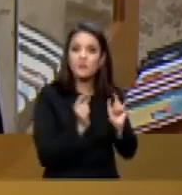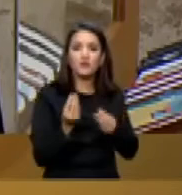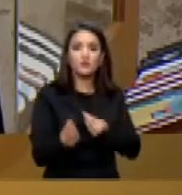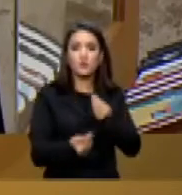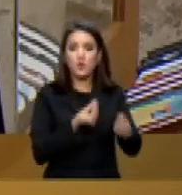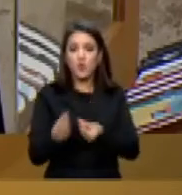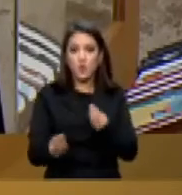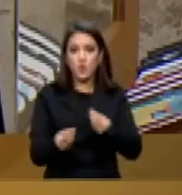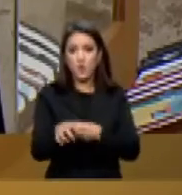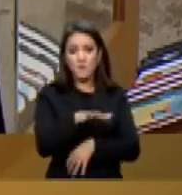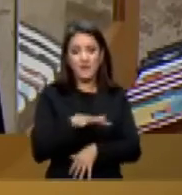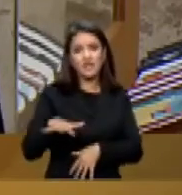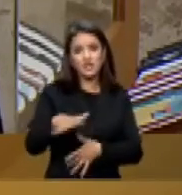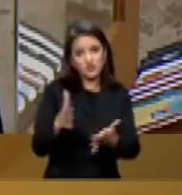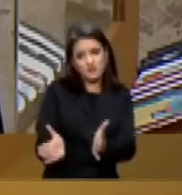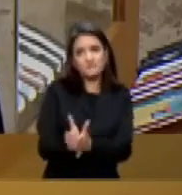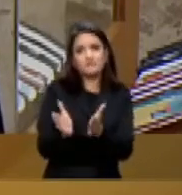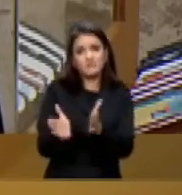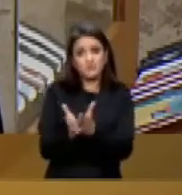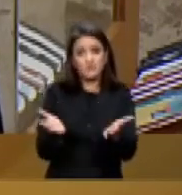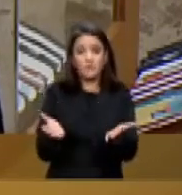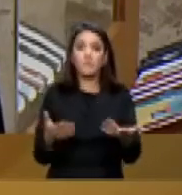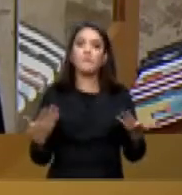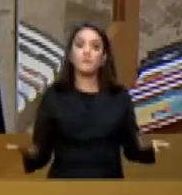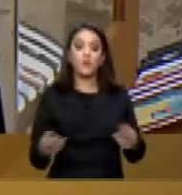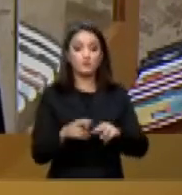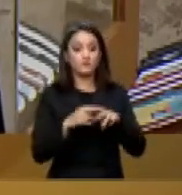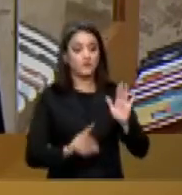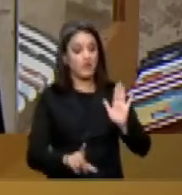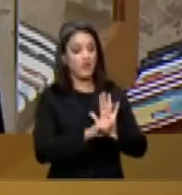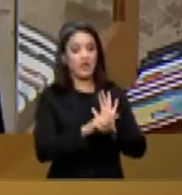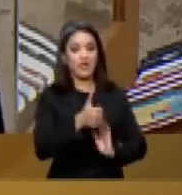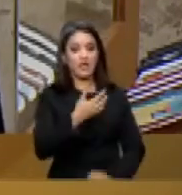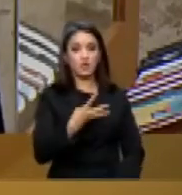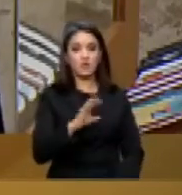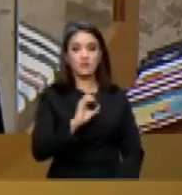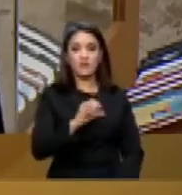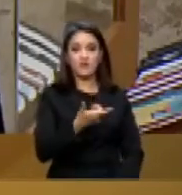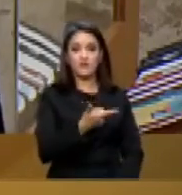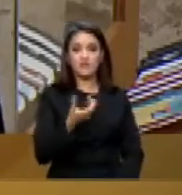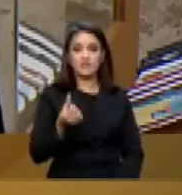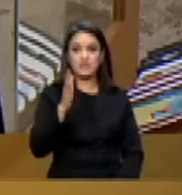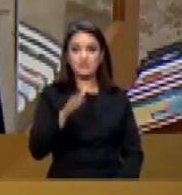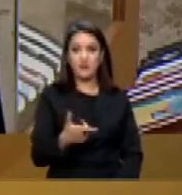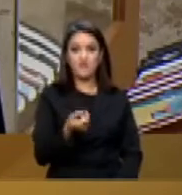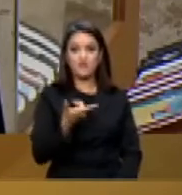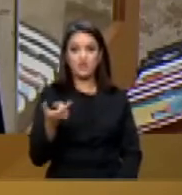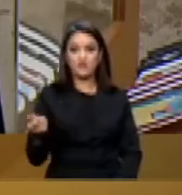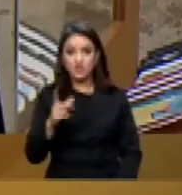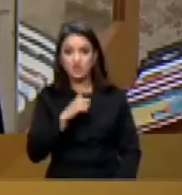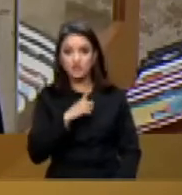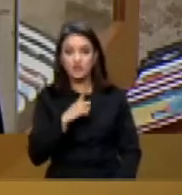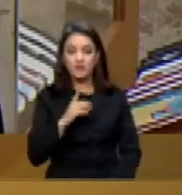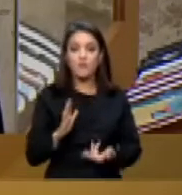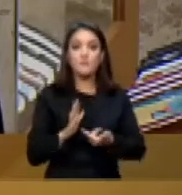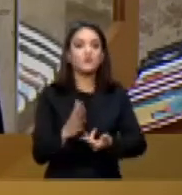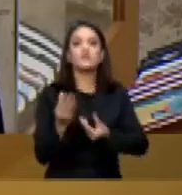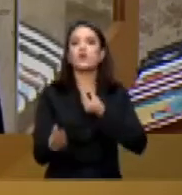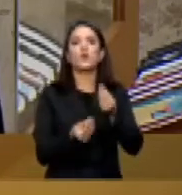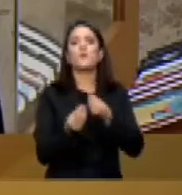menos atrativas. É assim que a Lei 14.026 de 2020 positivou os deveres